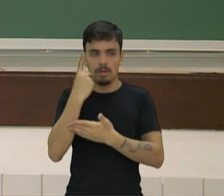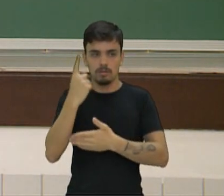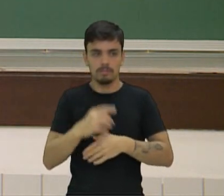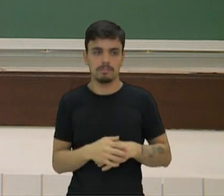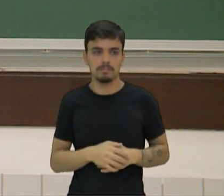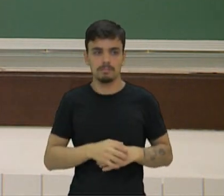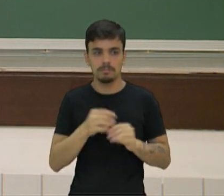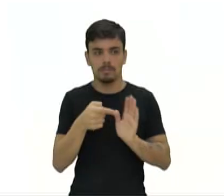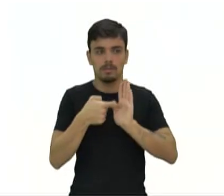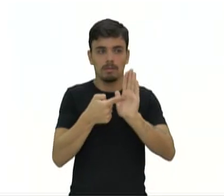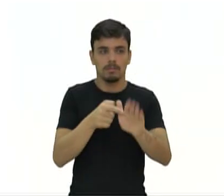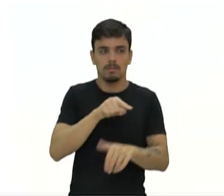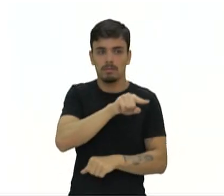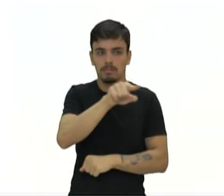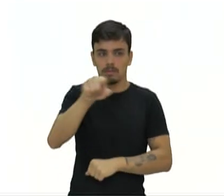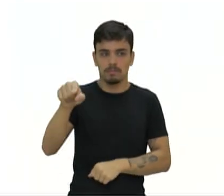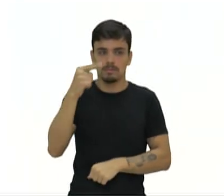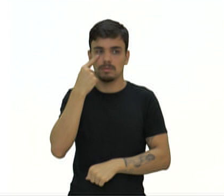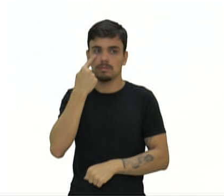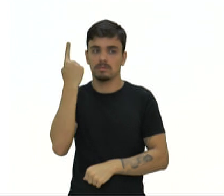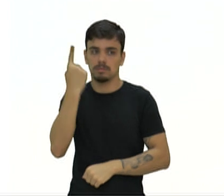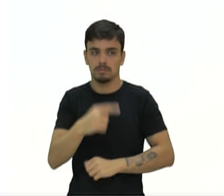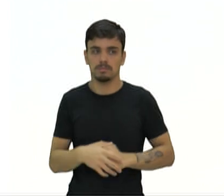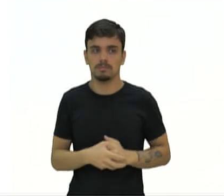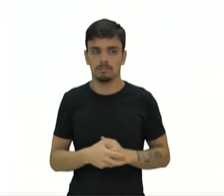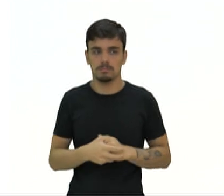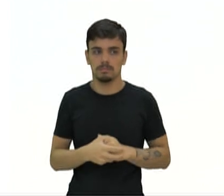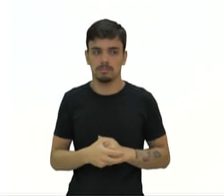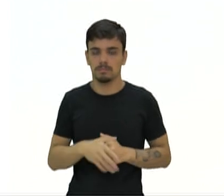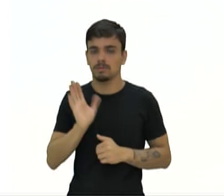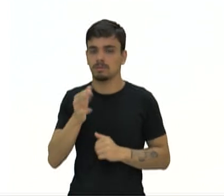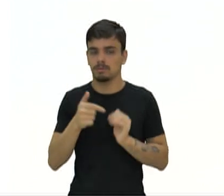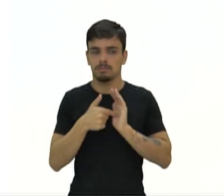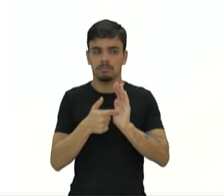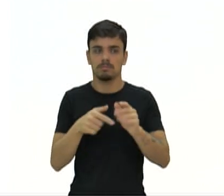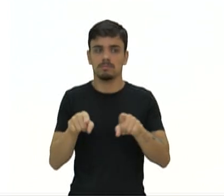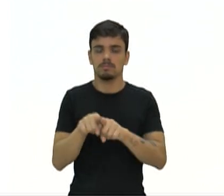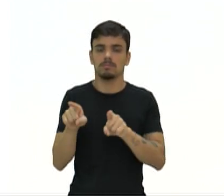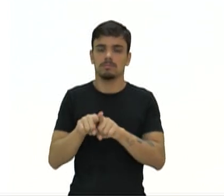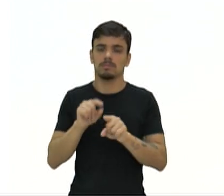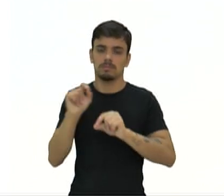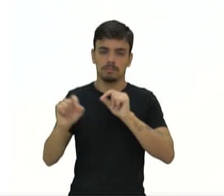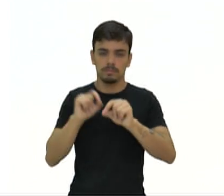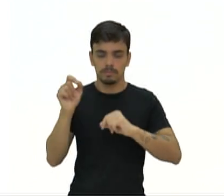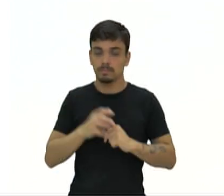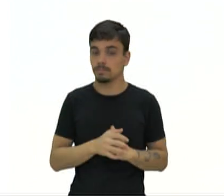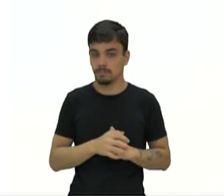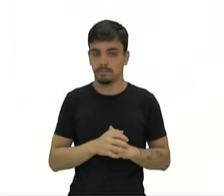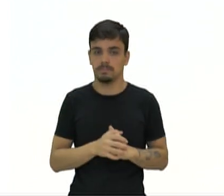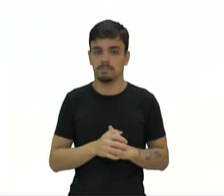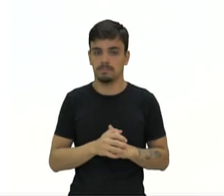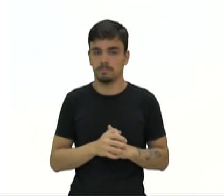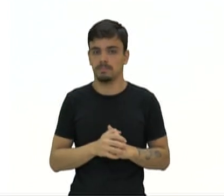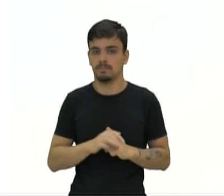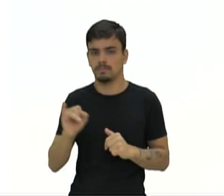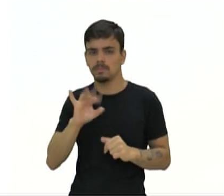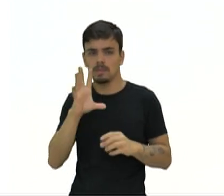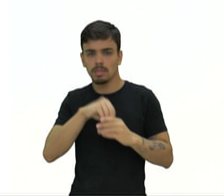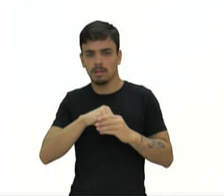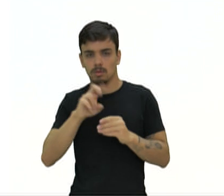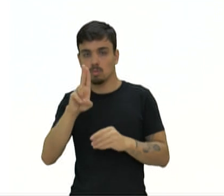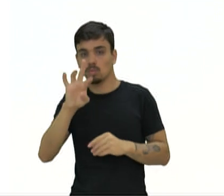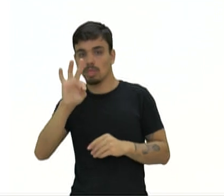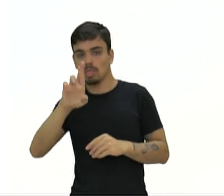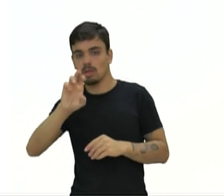é representado para vocês, o bebezinho aqui nessa condição que eu já falei, e aqui olhando como se fosse ali dentro do útero